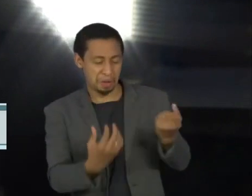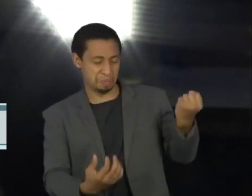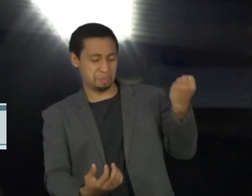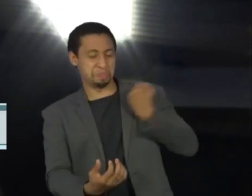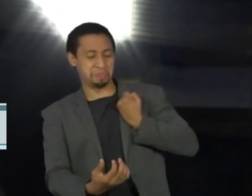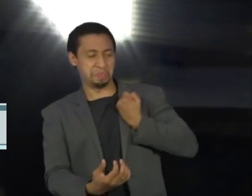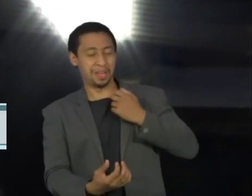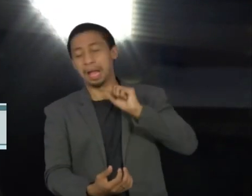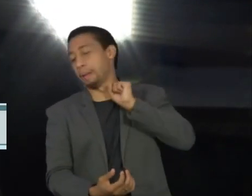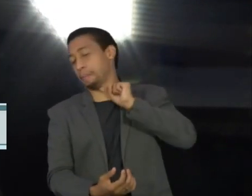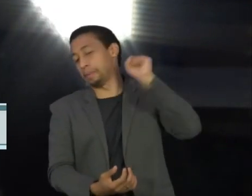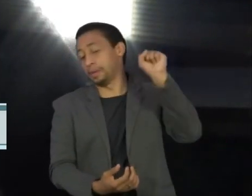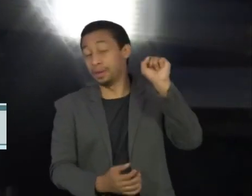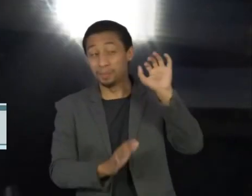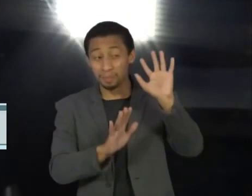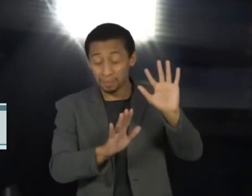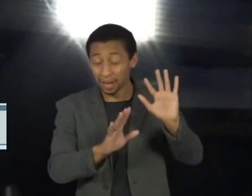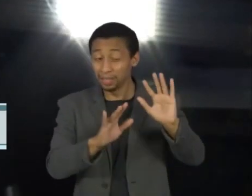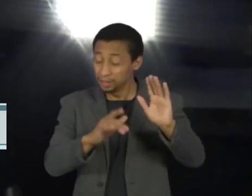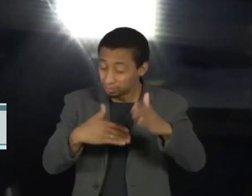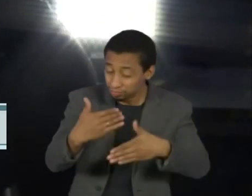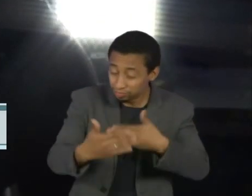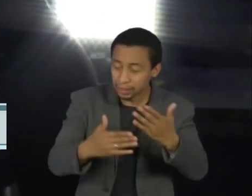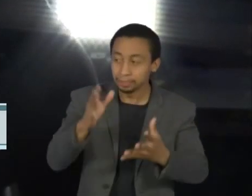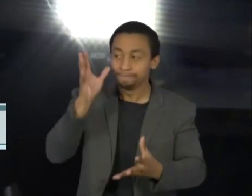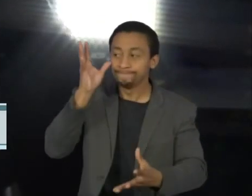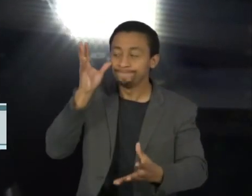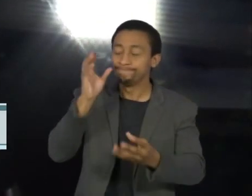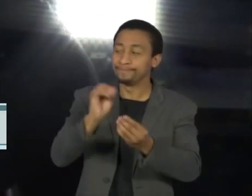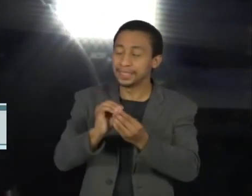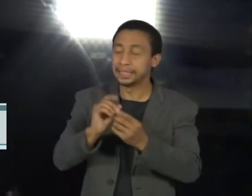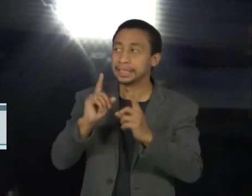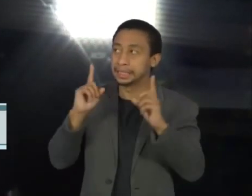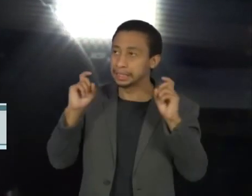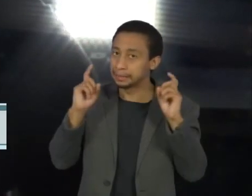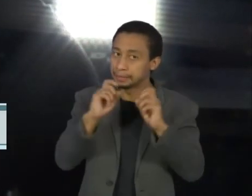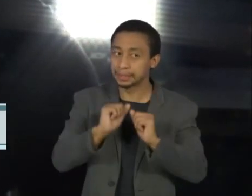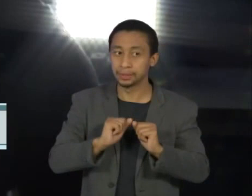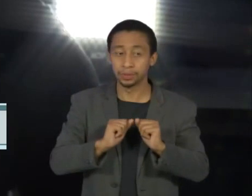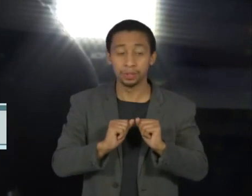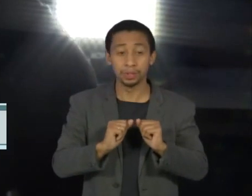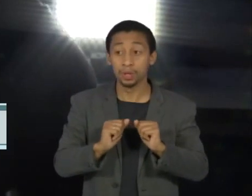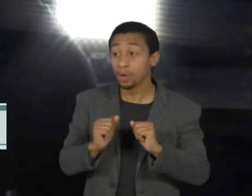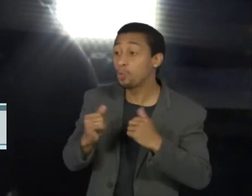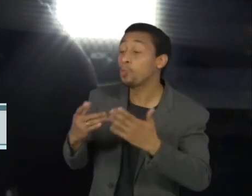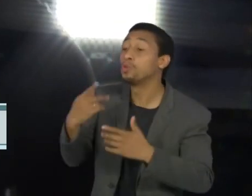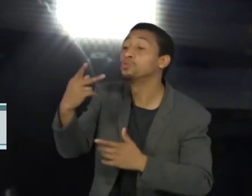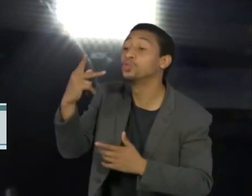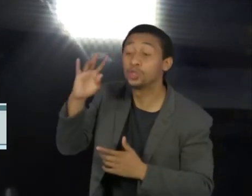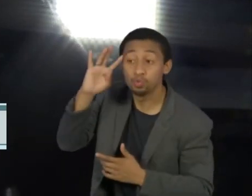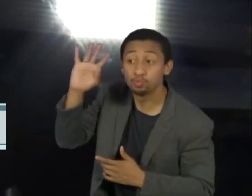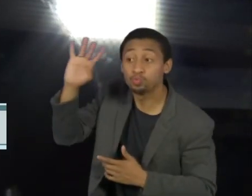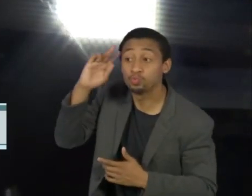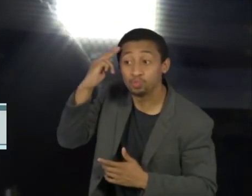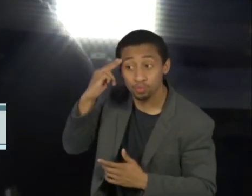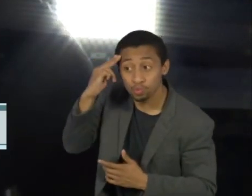vi o peso que isso tem. Quais são seus sonhos hoje? Bom, eu quero estudar.